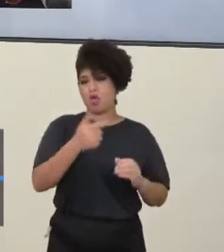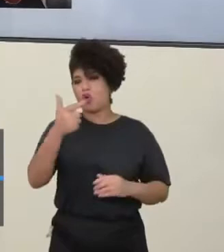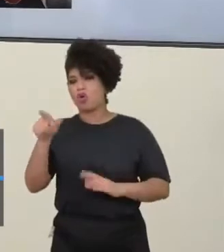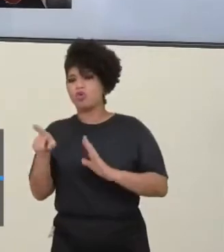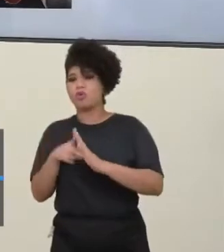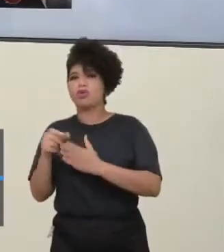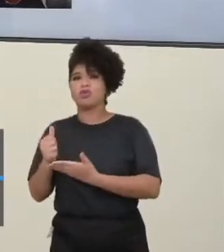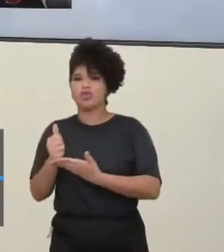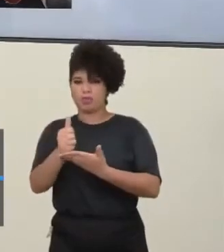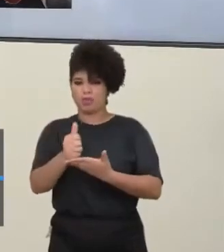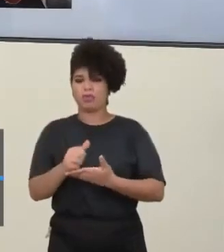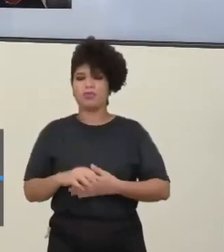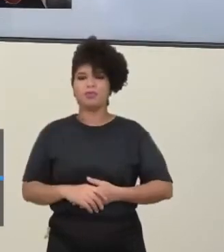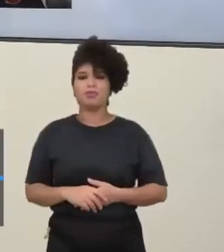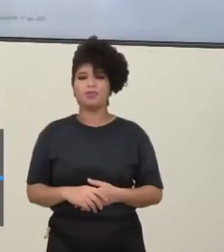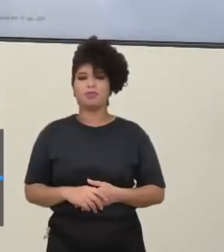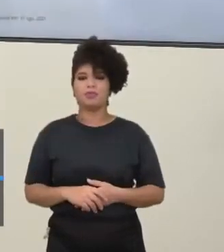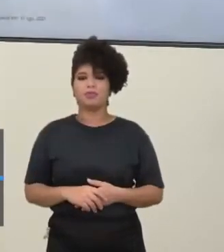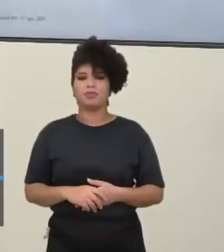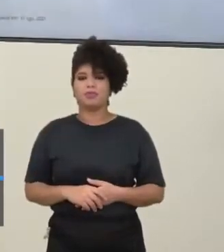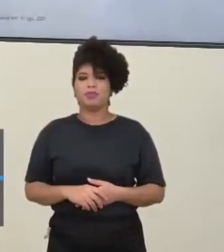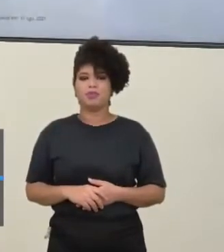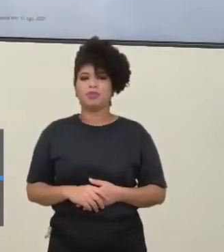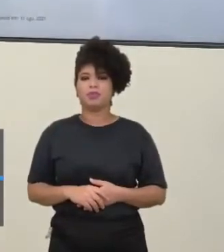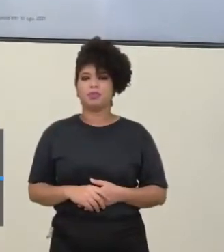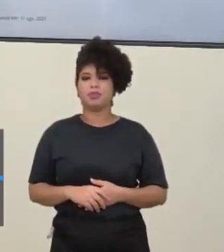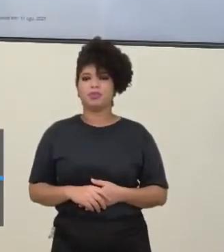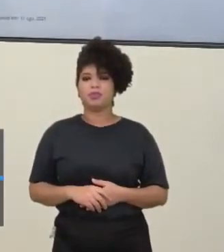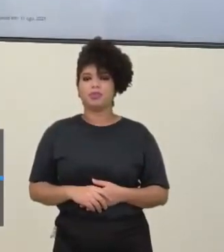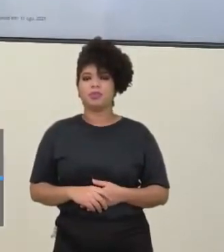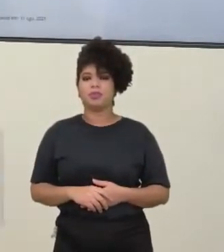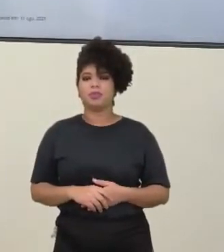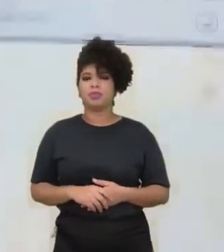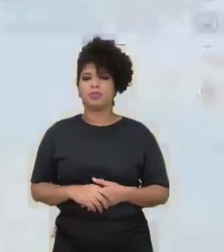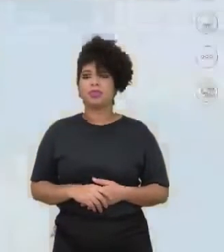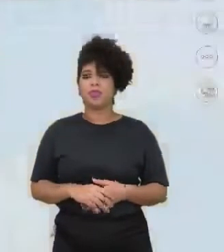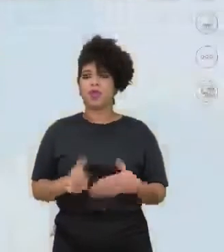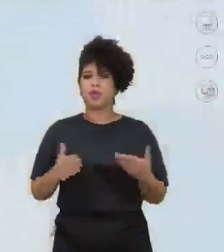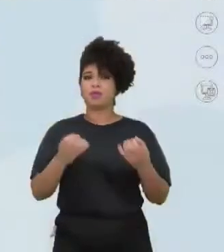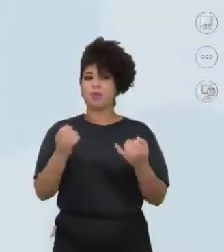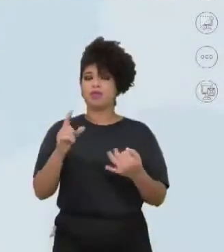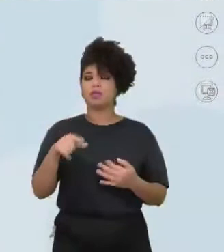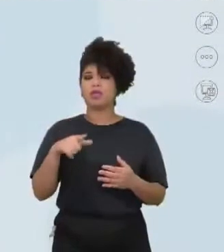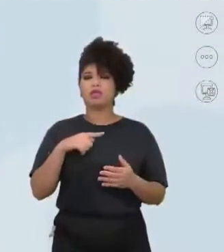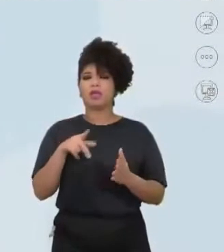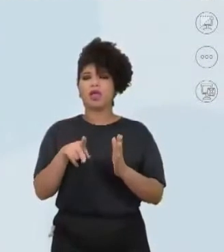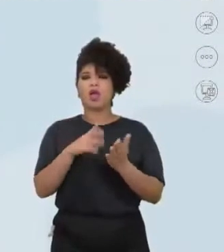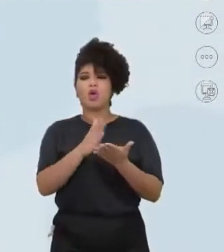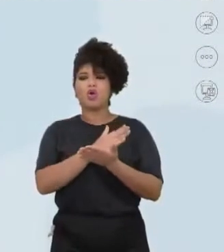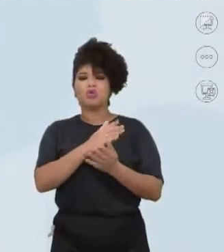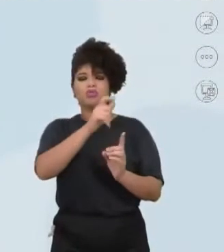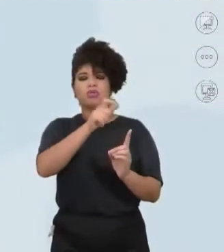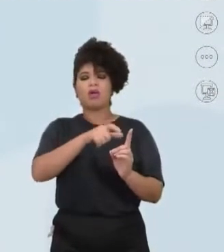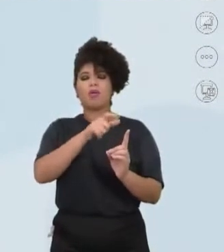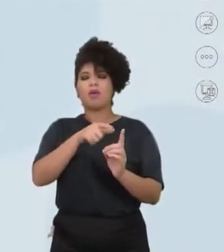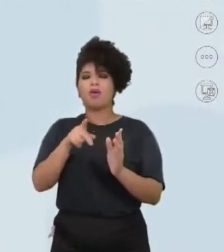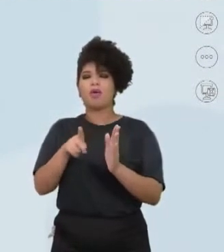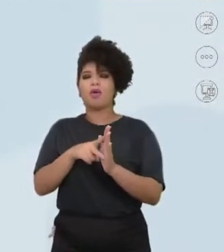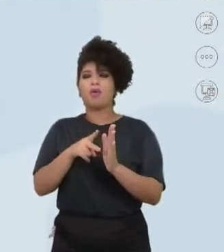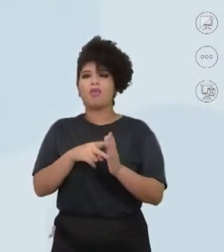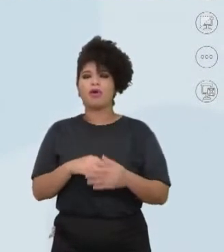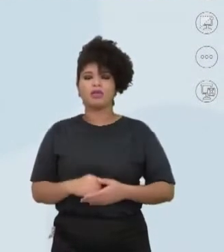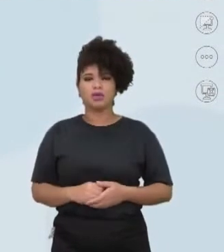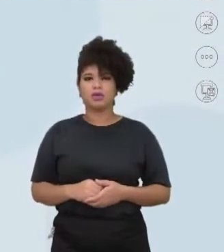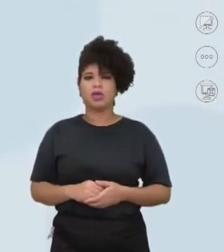funções, tá bom? Olha só. E aí, gente, nós temos ainda, né, os músicos sinfônicos, ou músicos de orquestra,